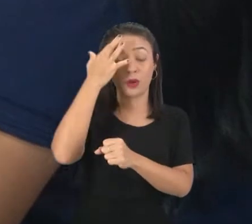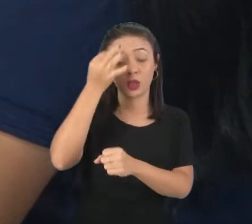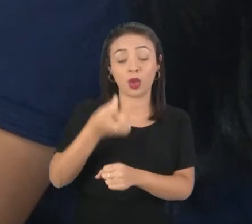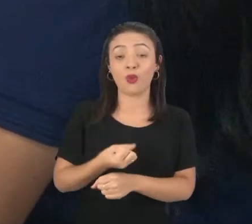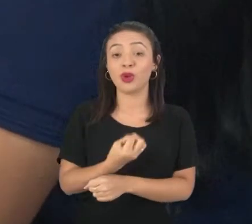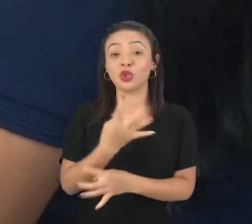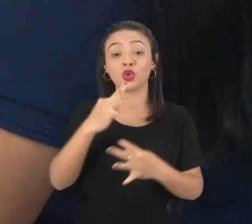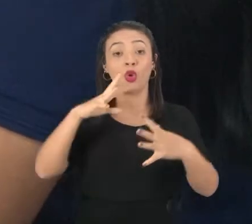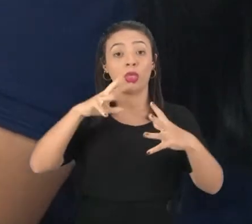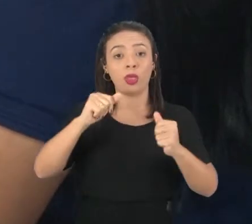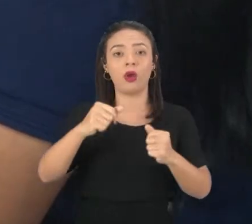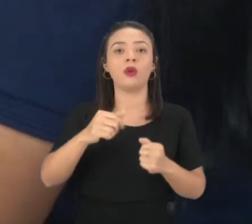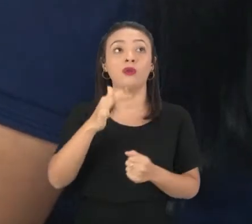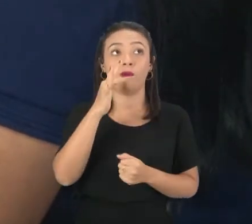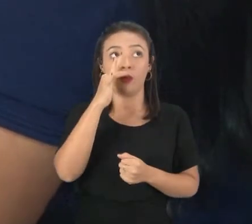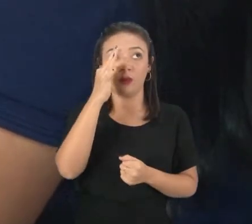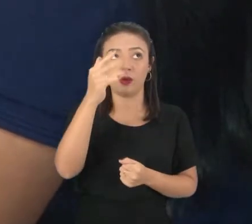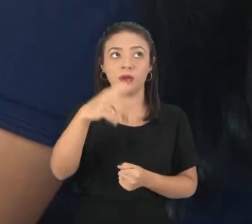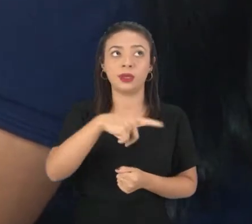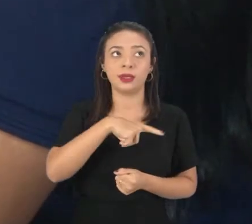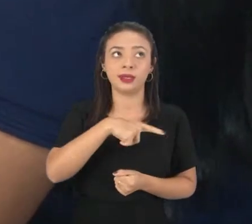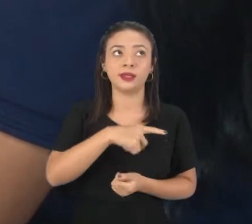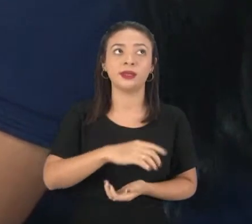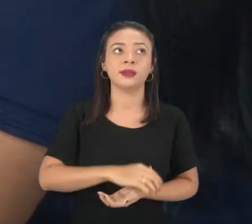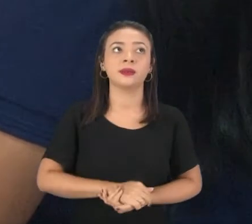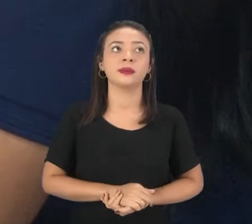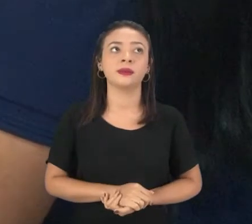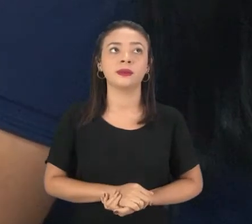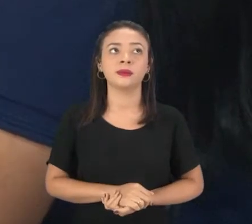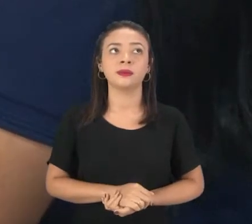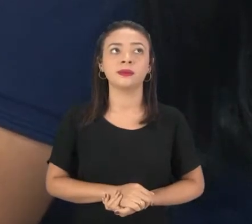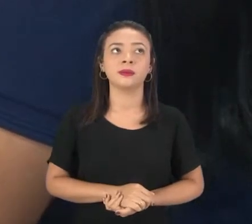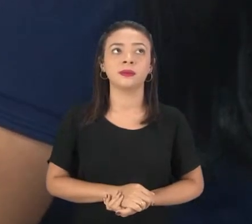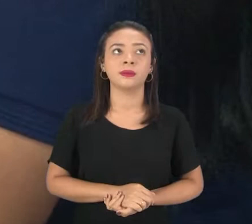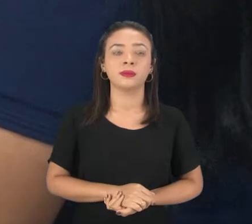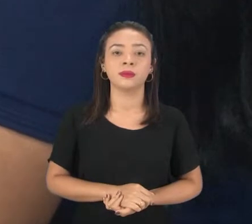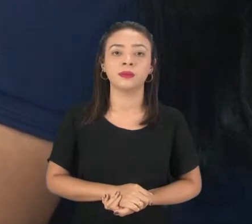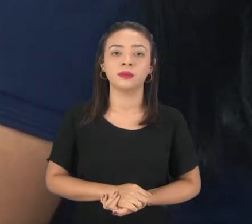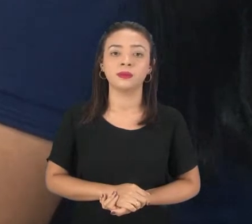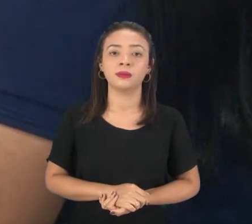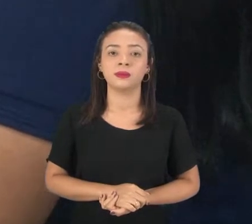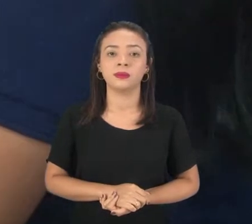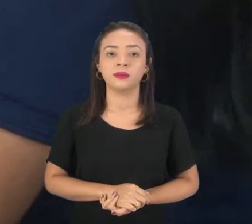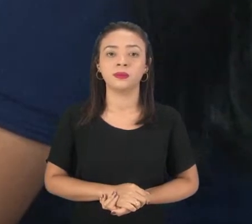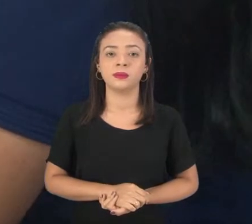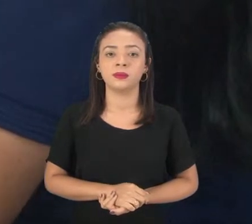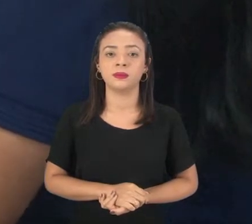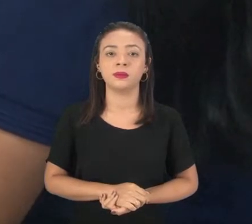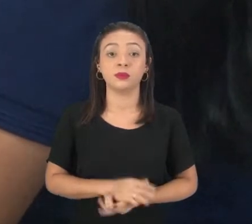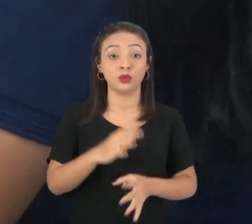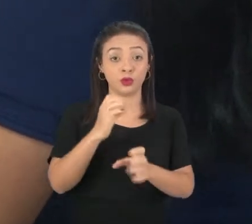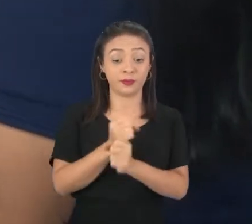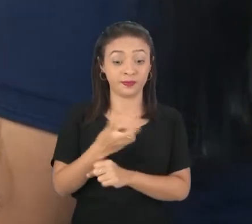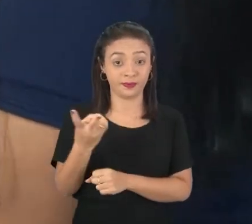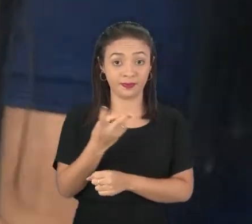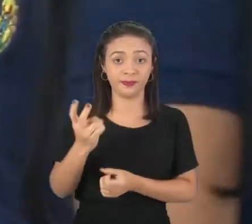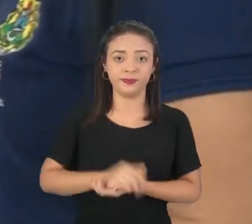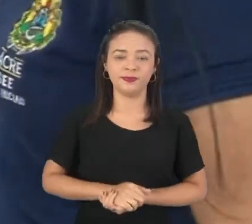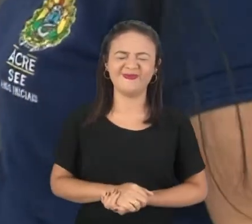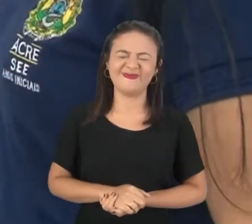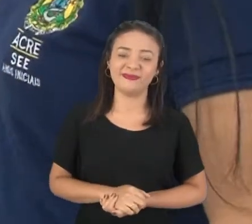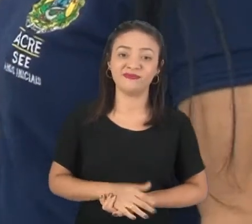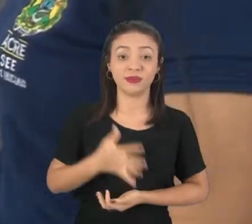o total de flores que ele tem rosas e Margaridas ó e vou adicionar as duas